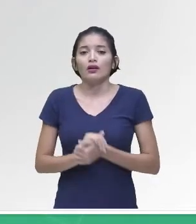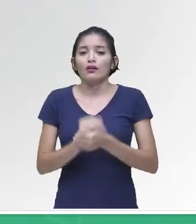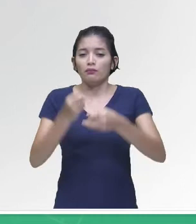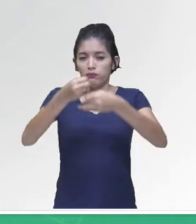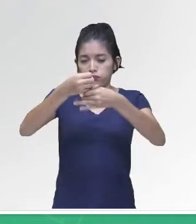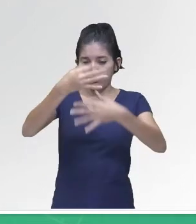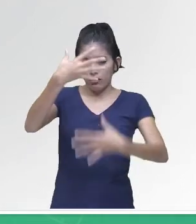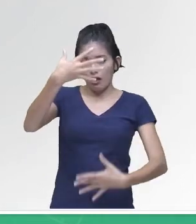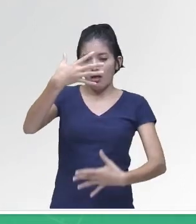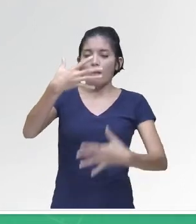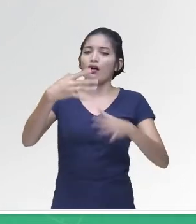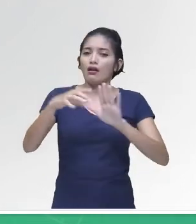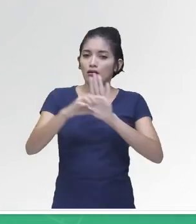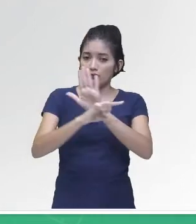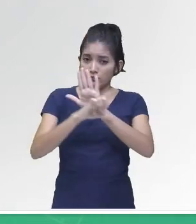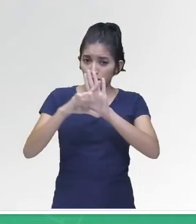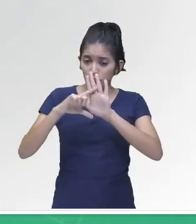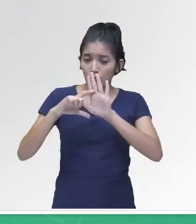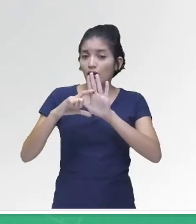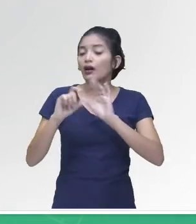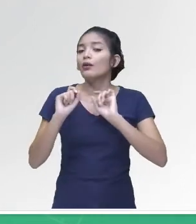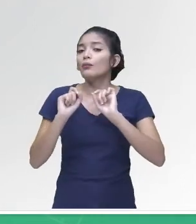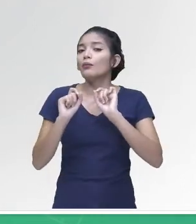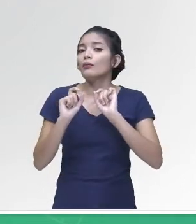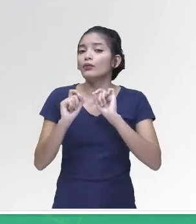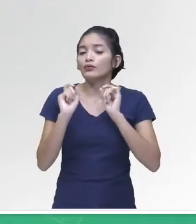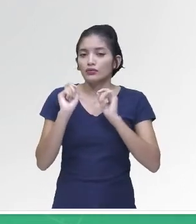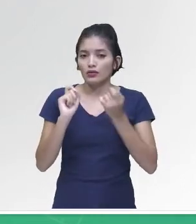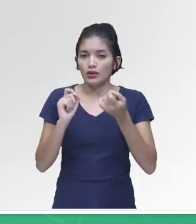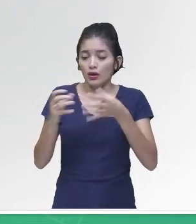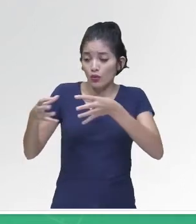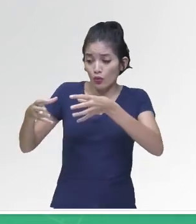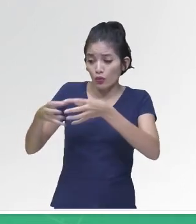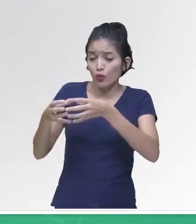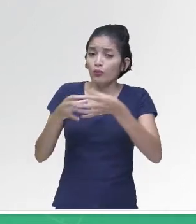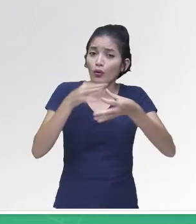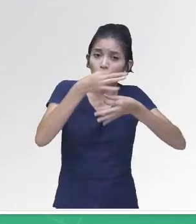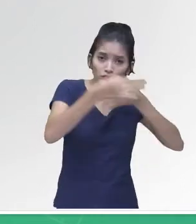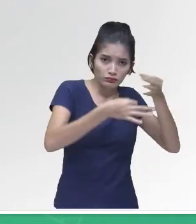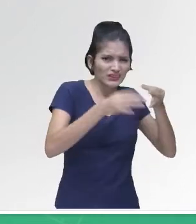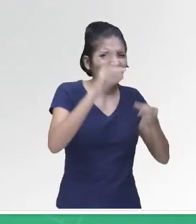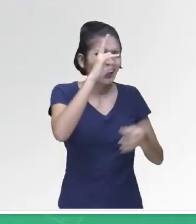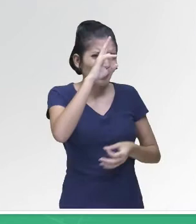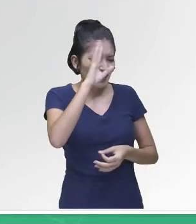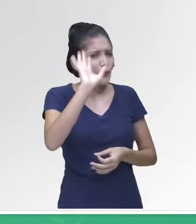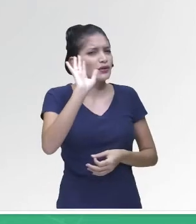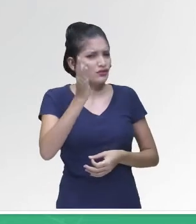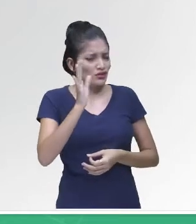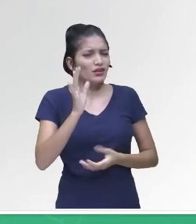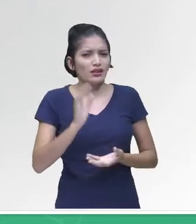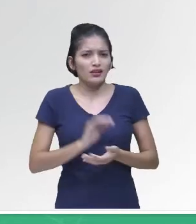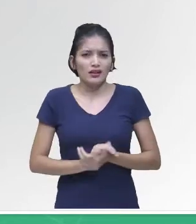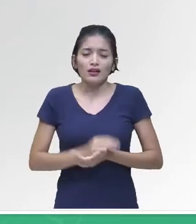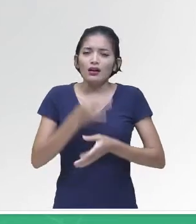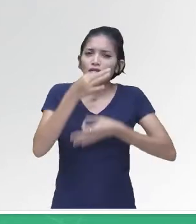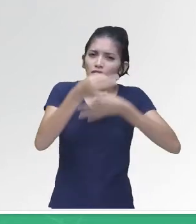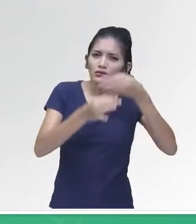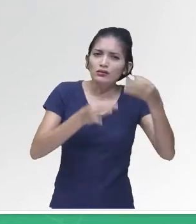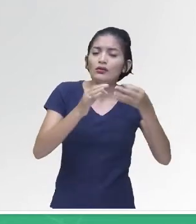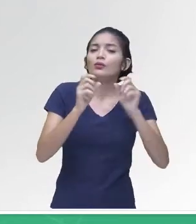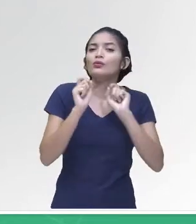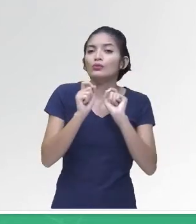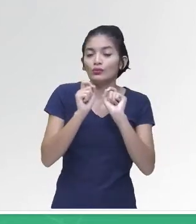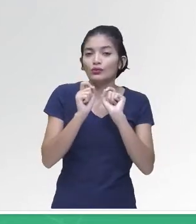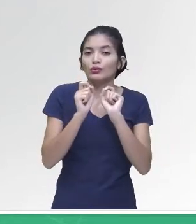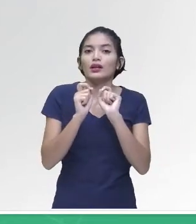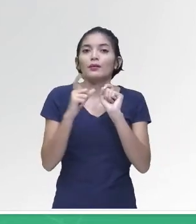só. Apresenta justamente o conjunto de argumentos. Lembra que eu falei? A argumentação ela vai existir para quê?